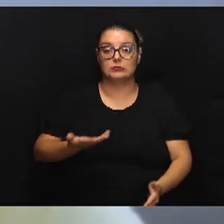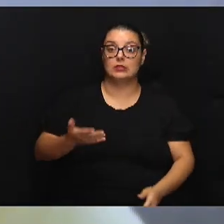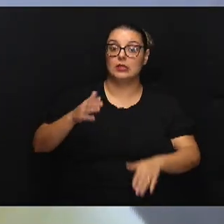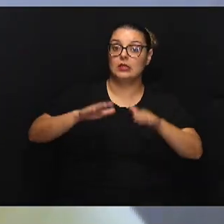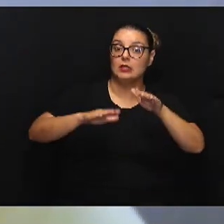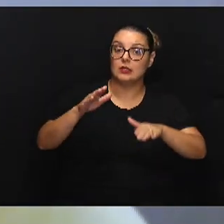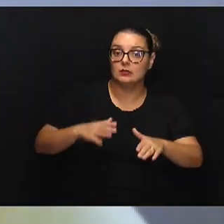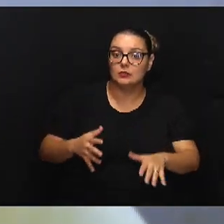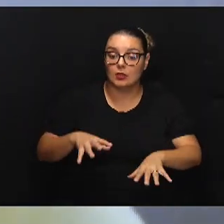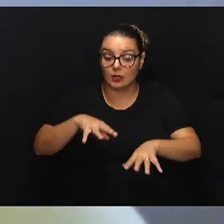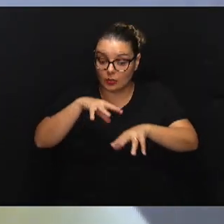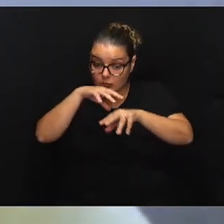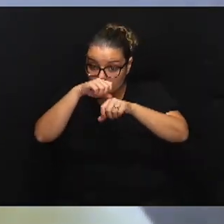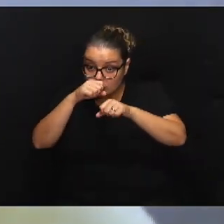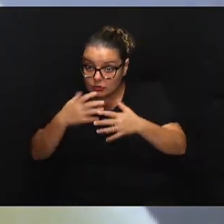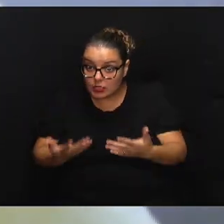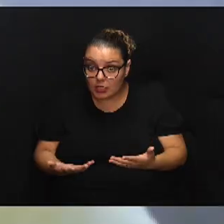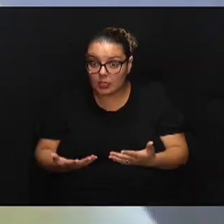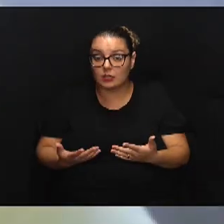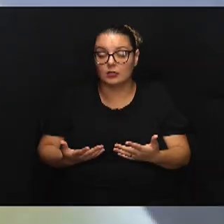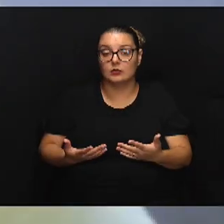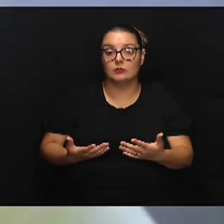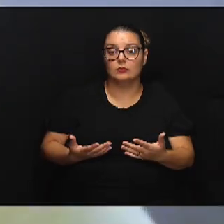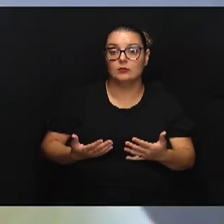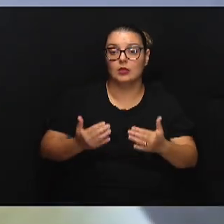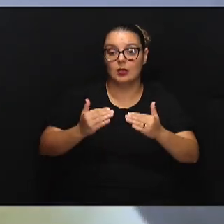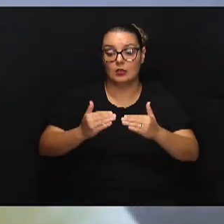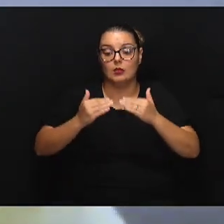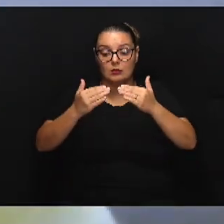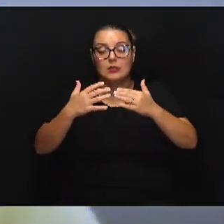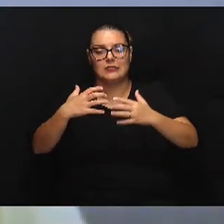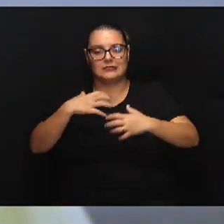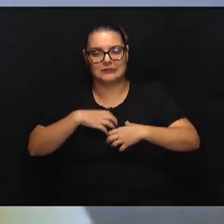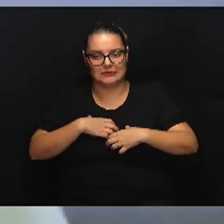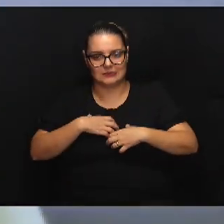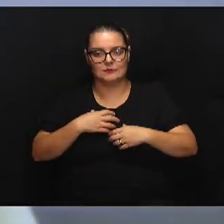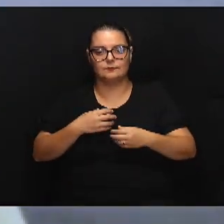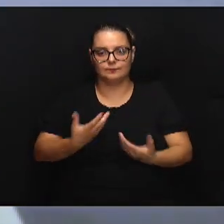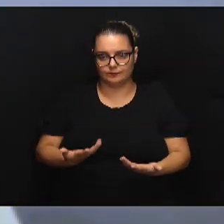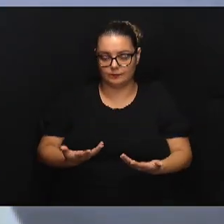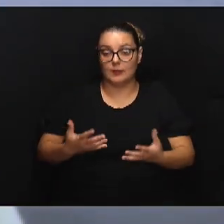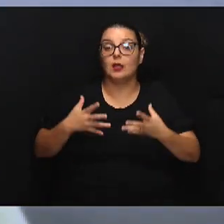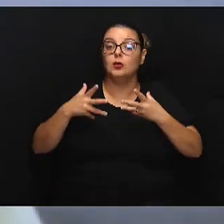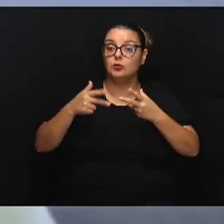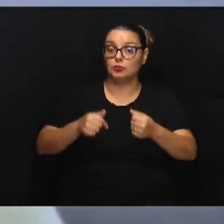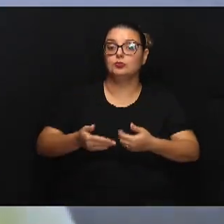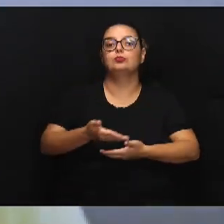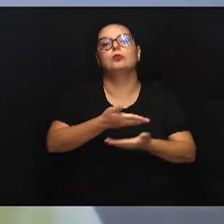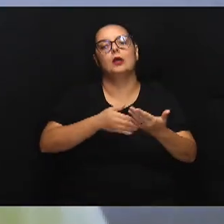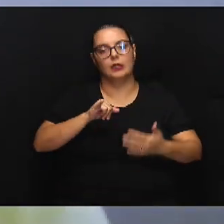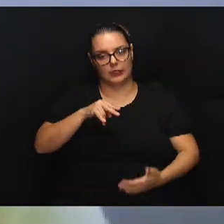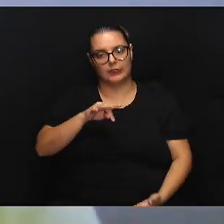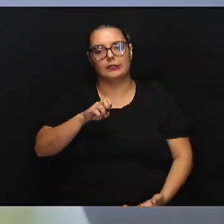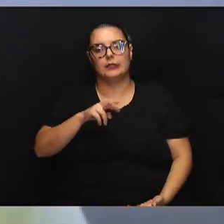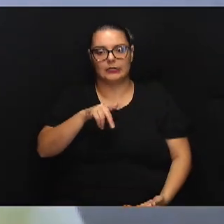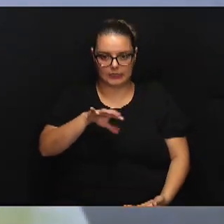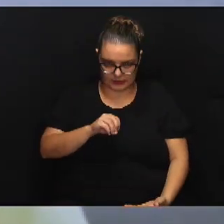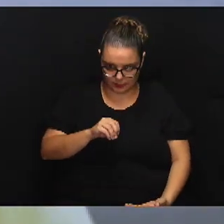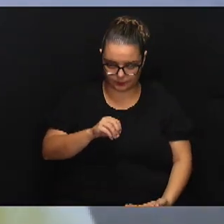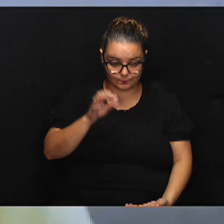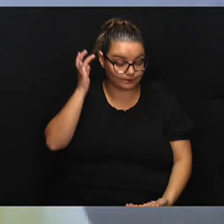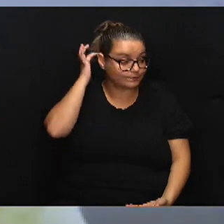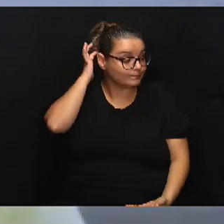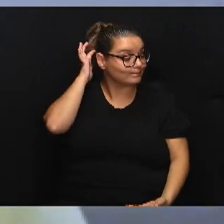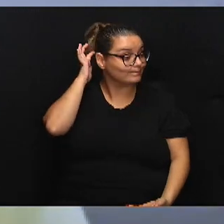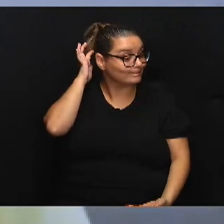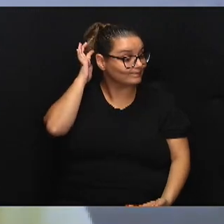com os cheiros, com o excesso de sensibilidade. Então, tudo isso é interação. Só que,